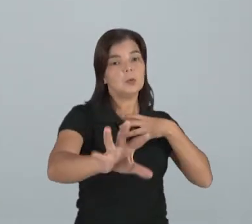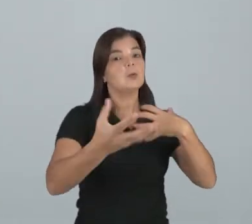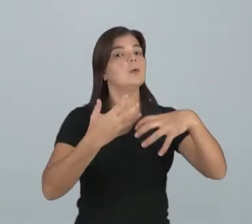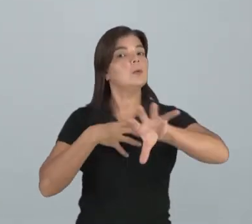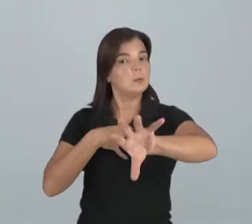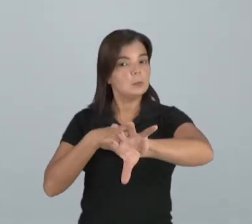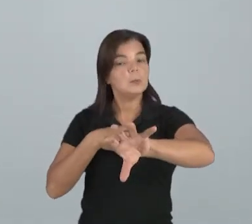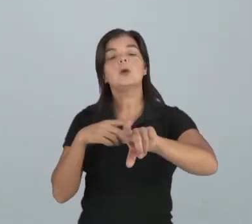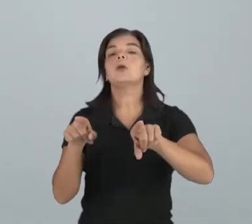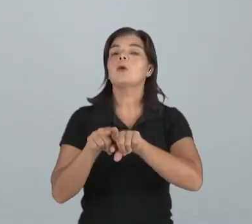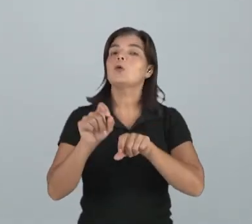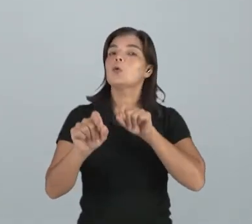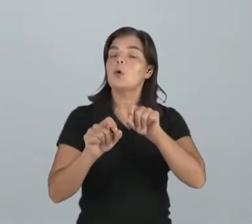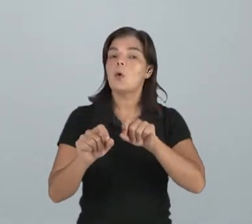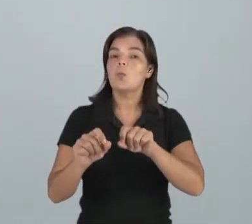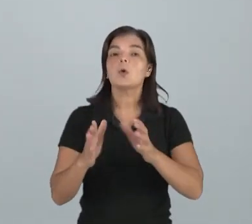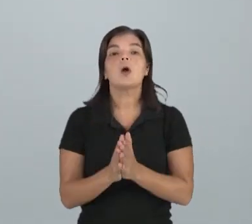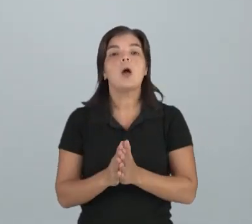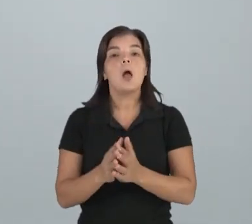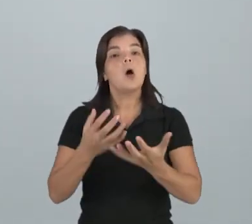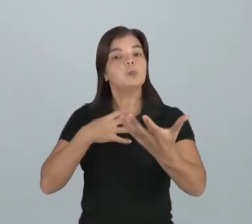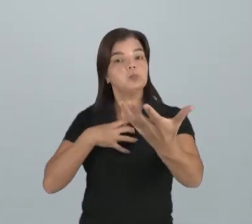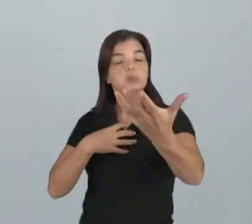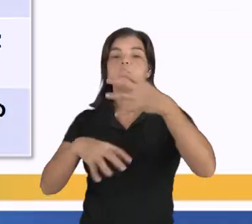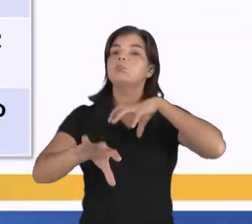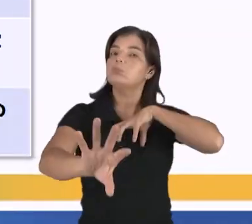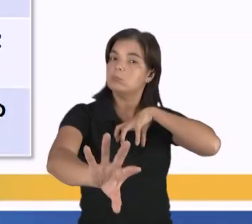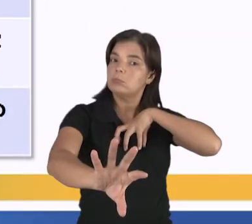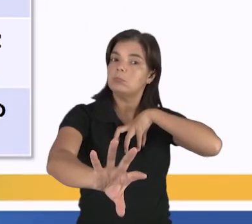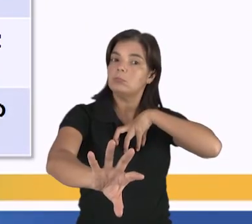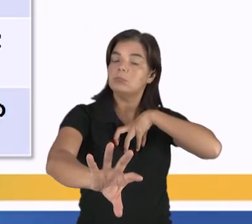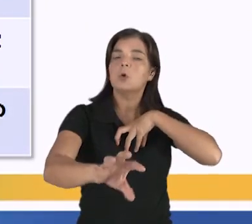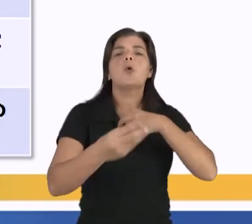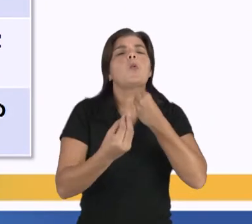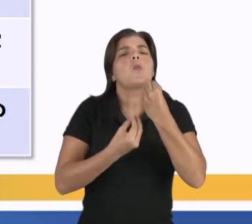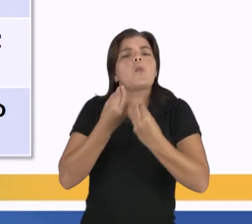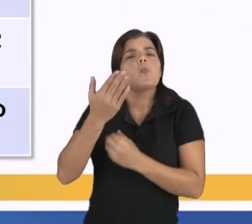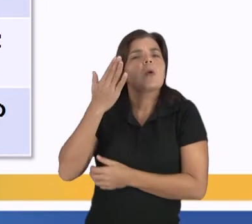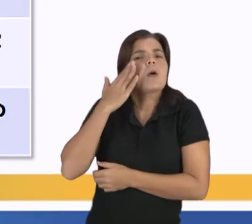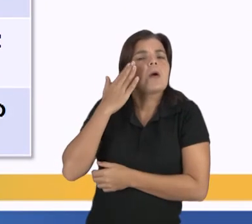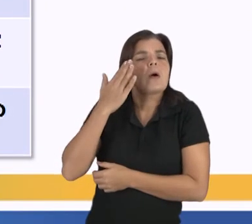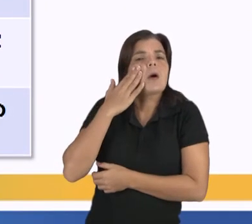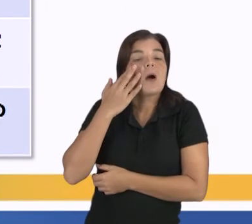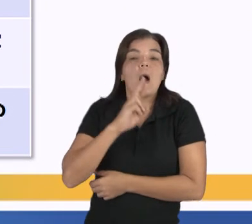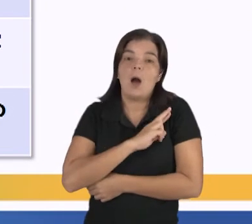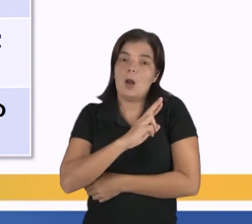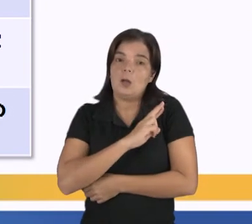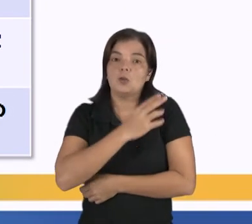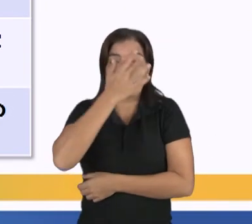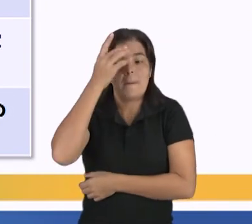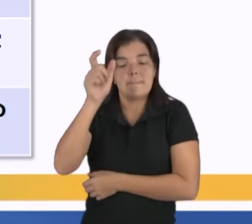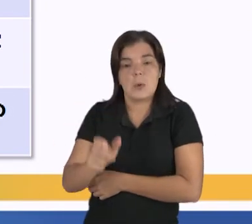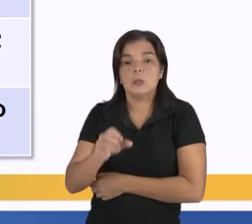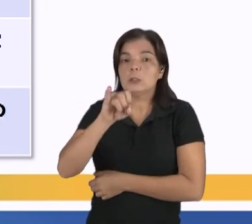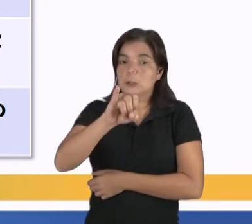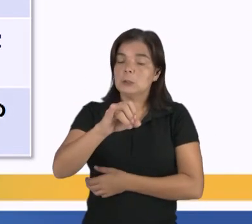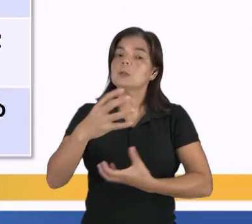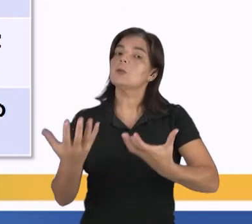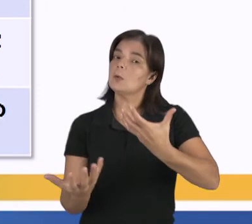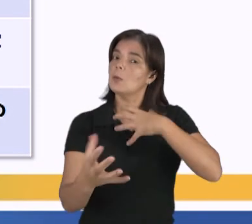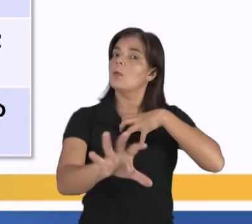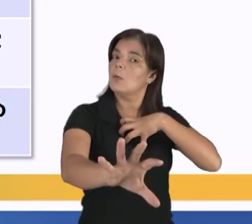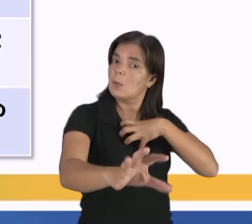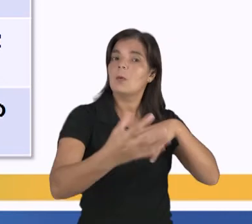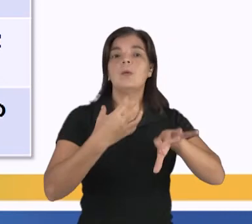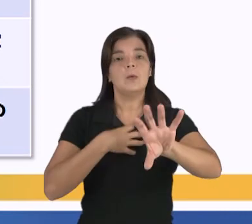empático. Empatia é eu me colocar no lugar da outra pessoa. Como é que eu vou entender a religião de alguém? Se eu me colocar no lugar daquela